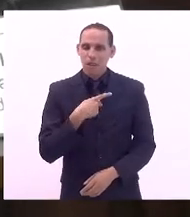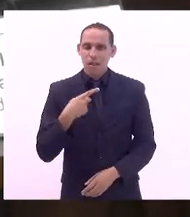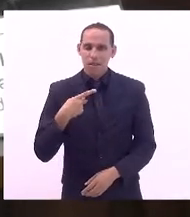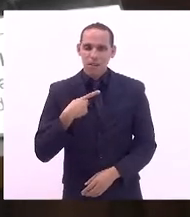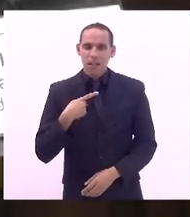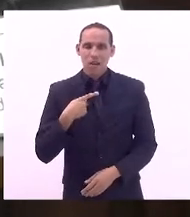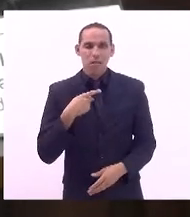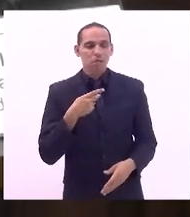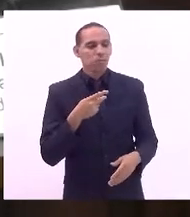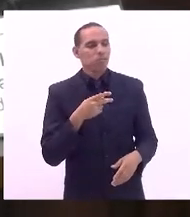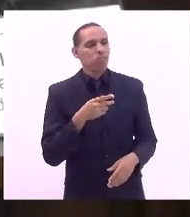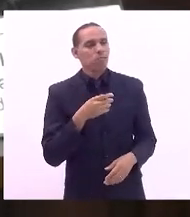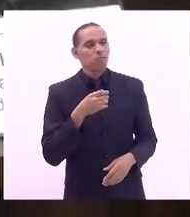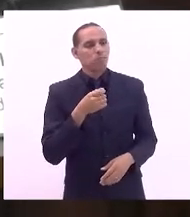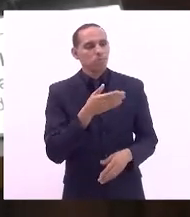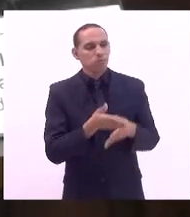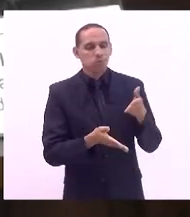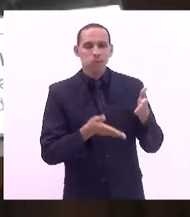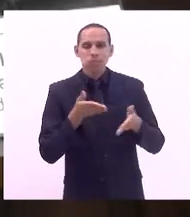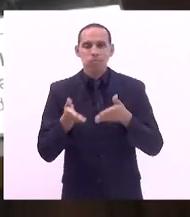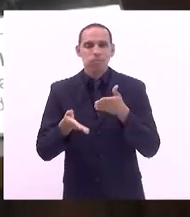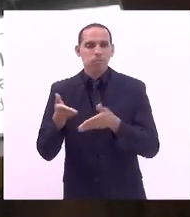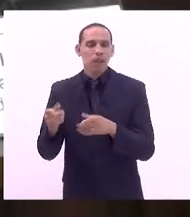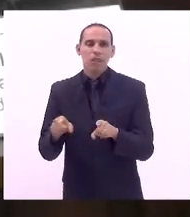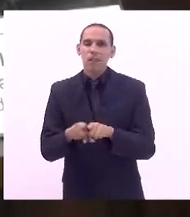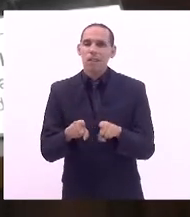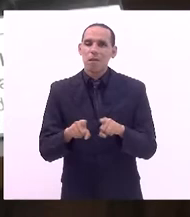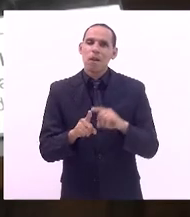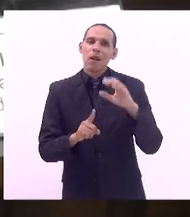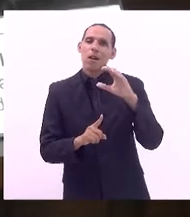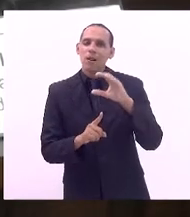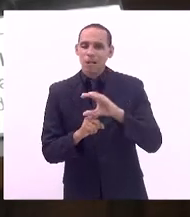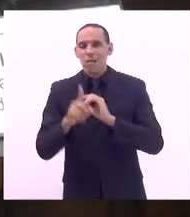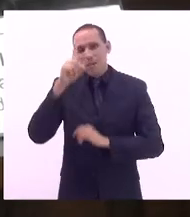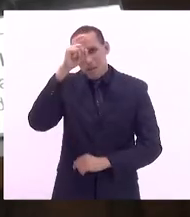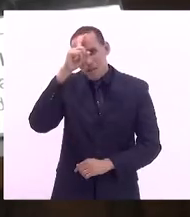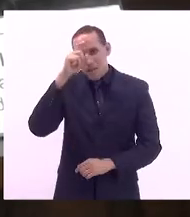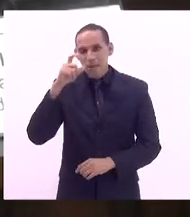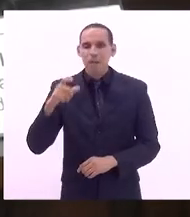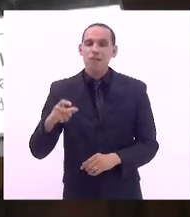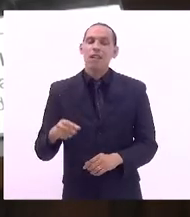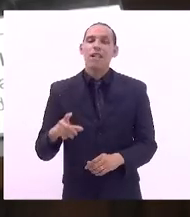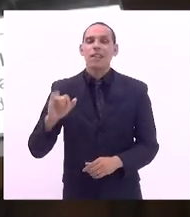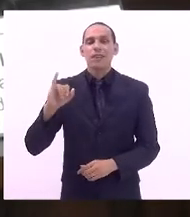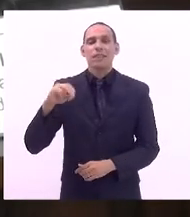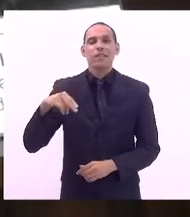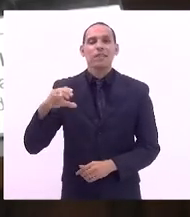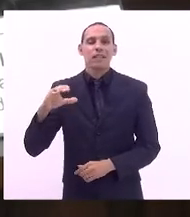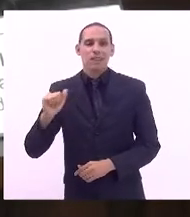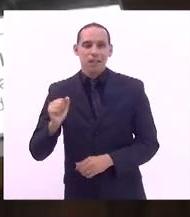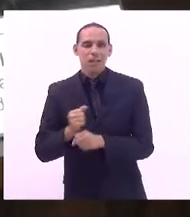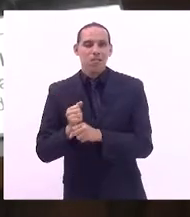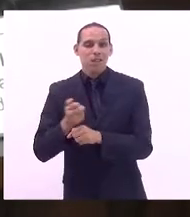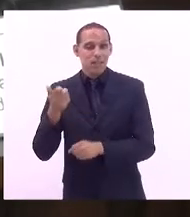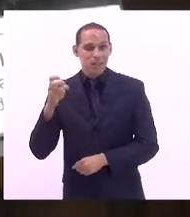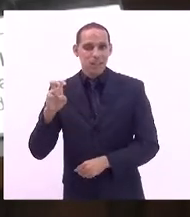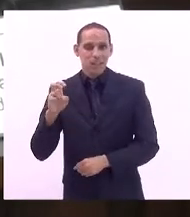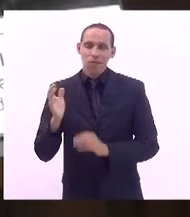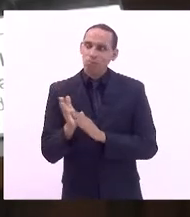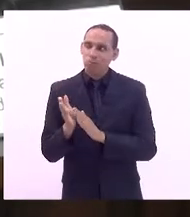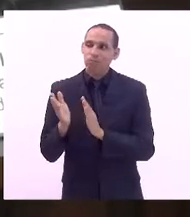pastorianus mas também Capelão hospitalar do INCA a 15 anos para glória de